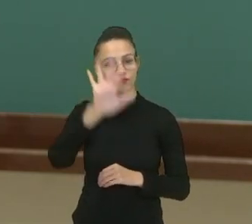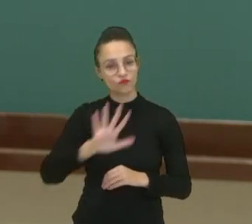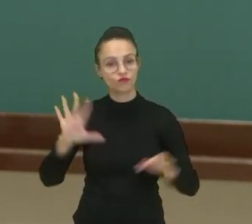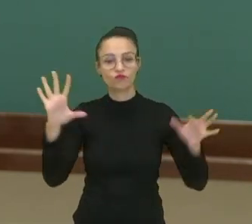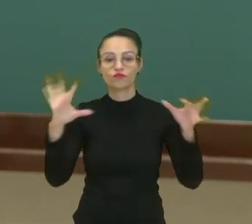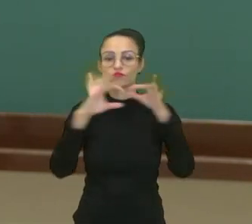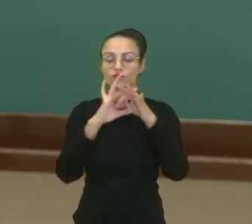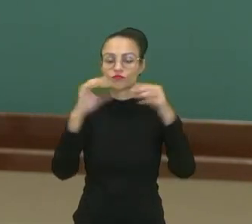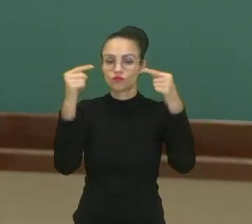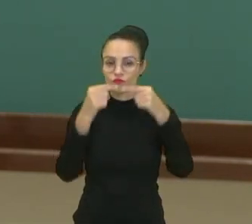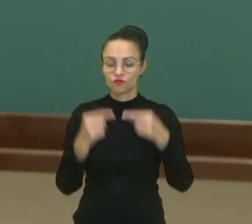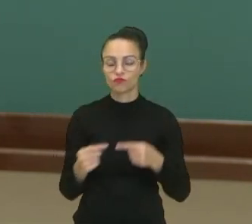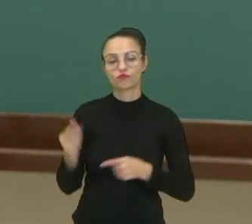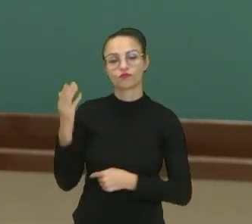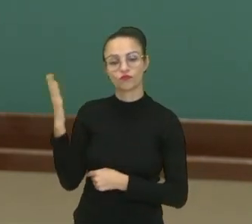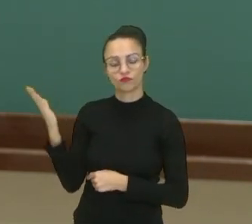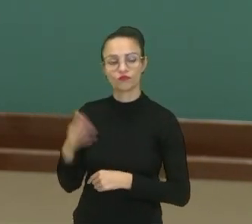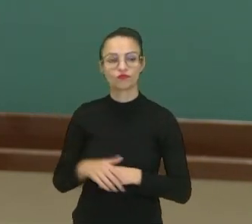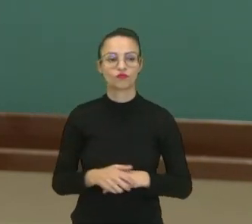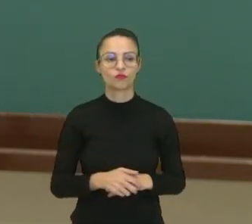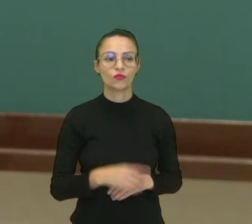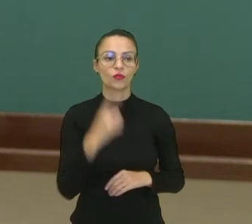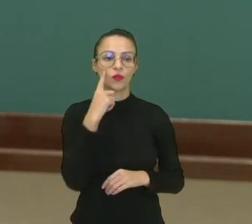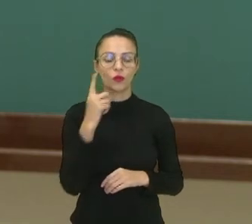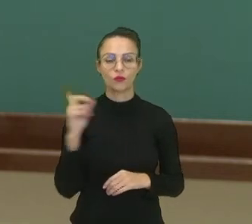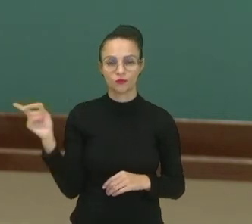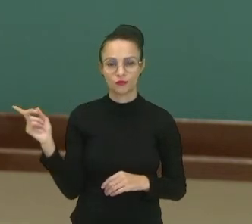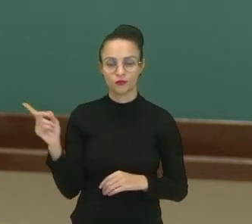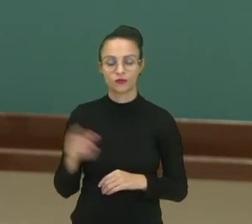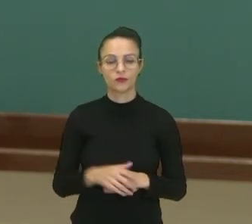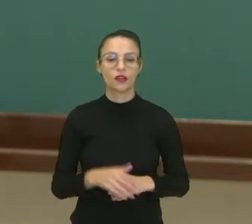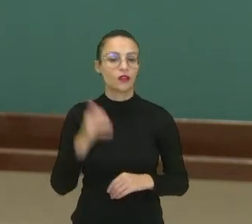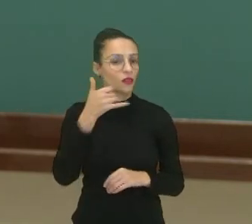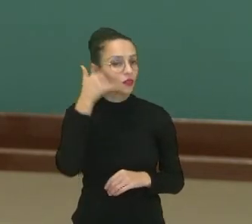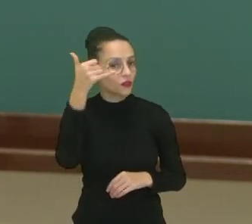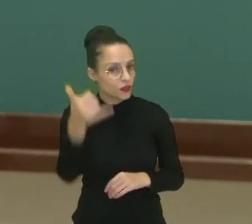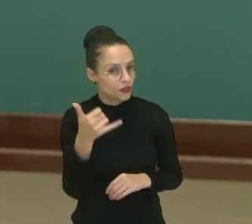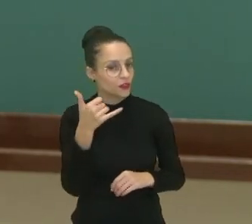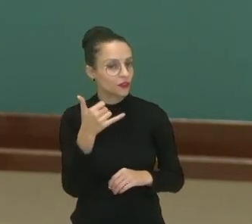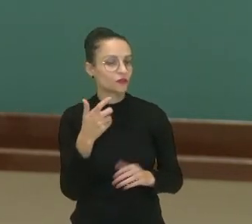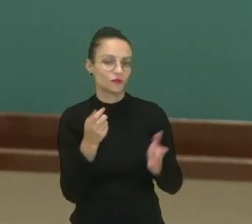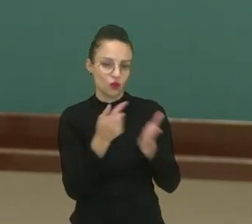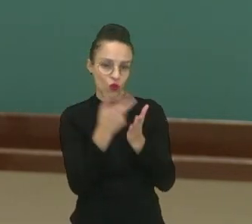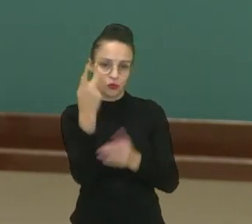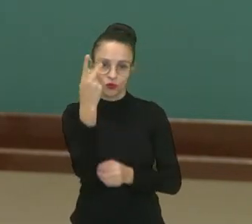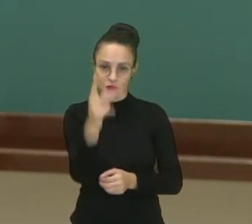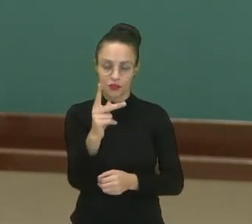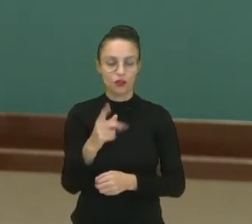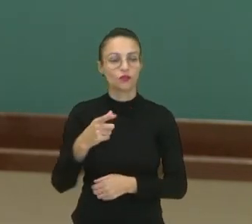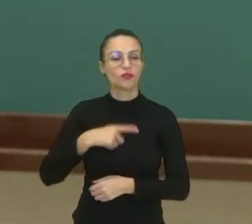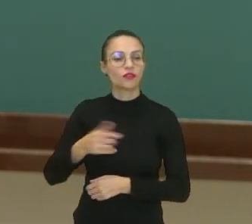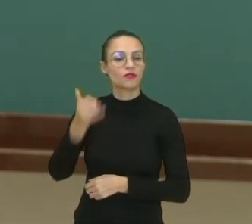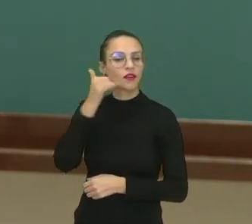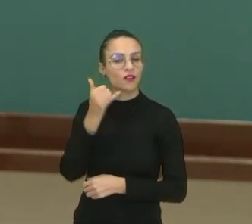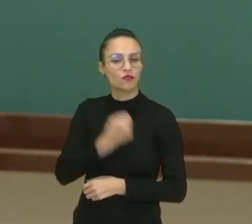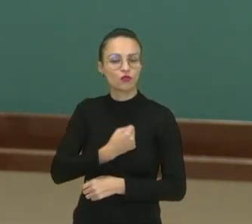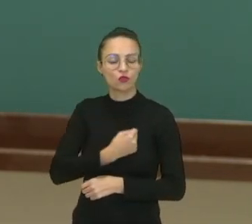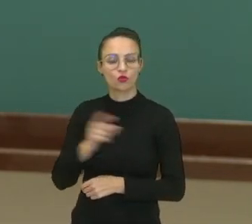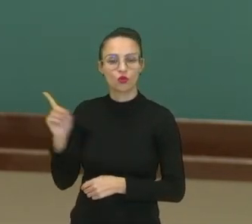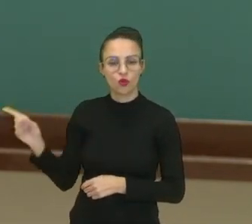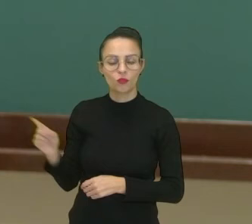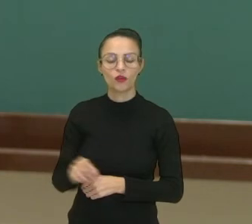nas imagens presentes na propaganda. Ó. Então, ligue e garanta o seu, ele até coloca o telefone,